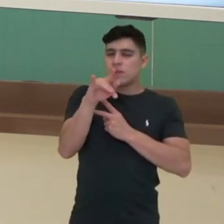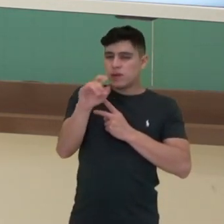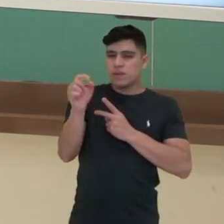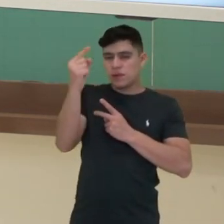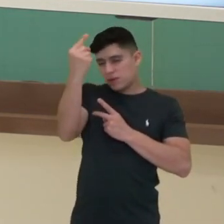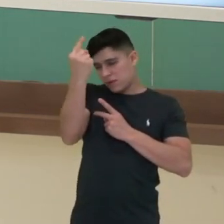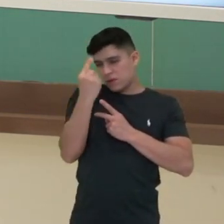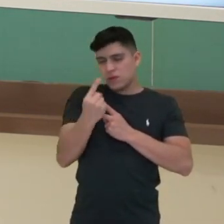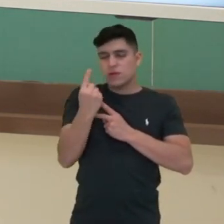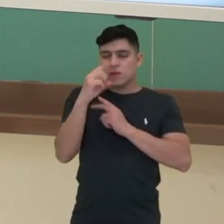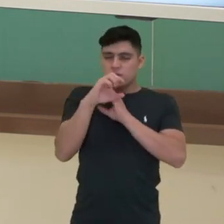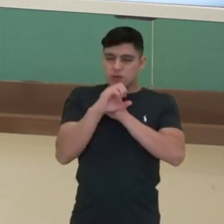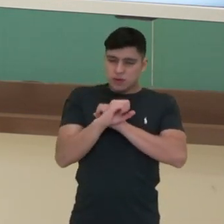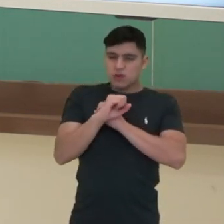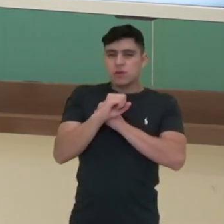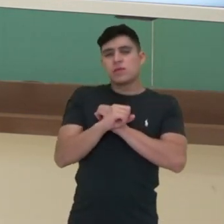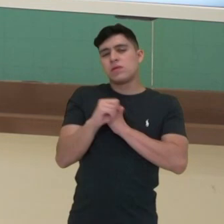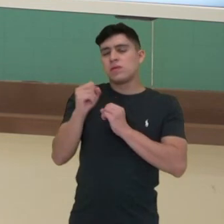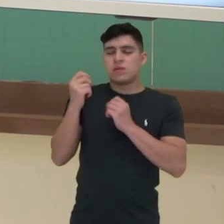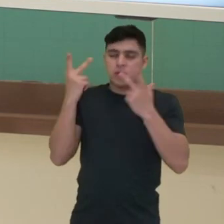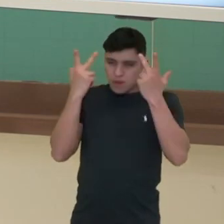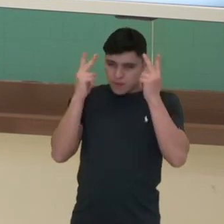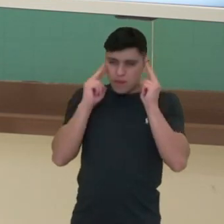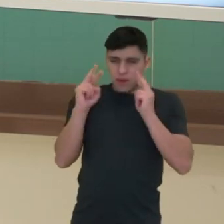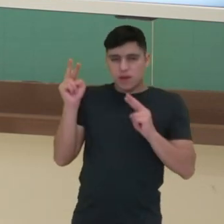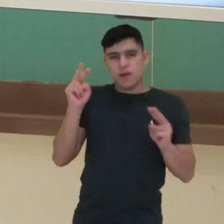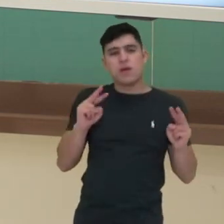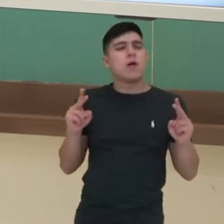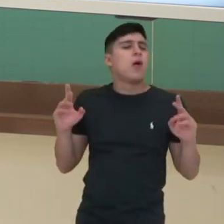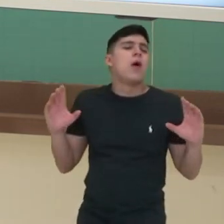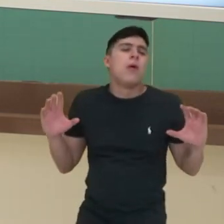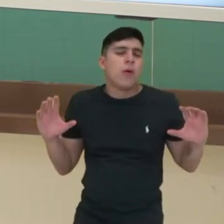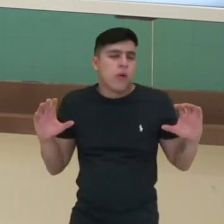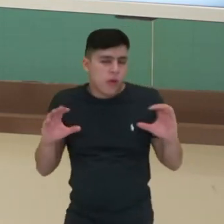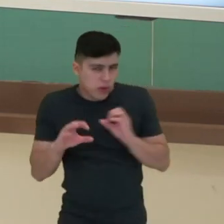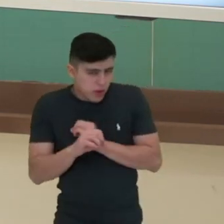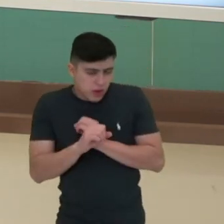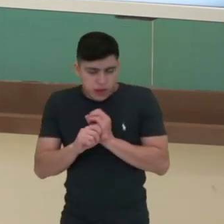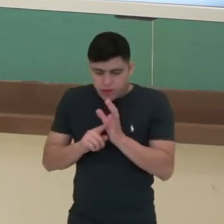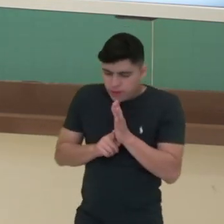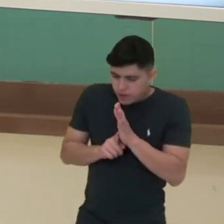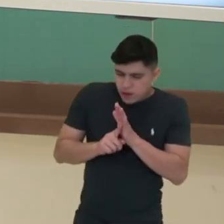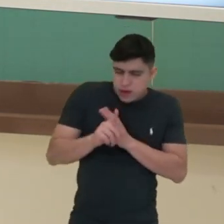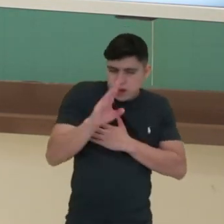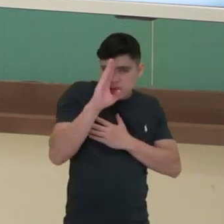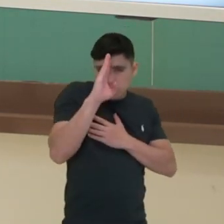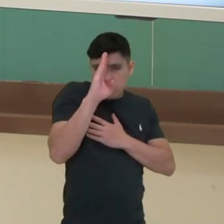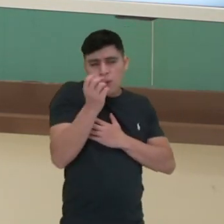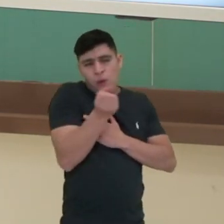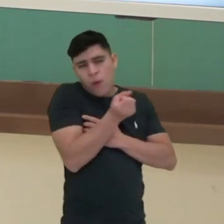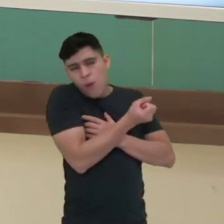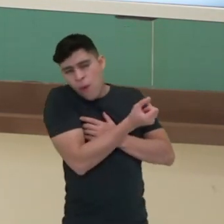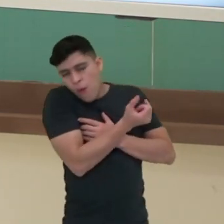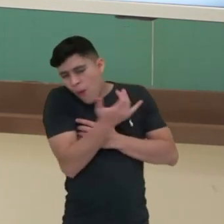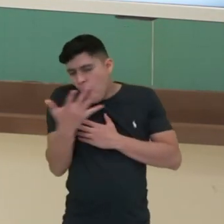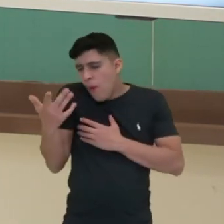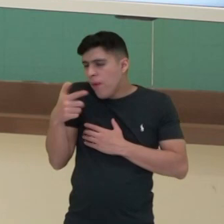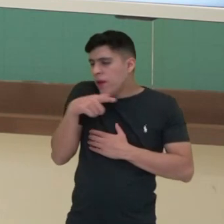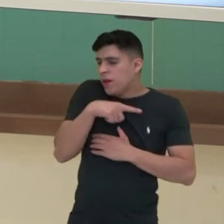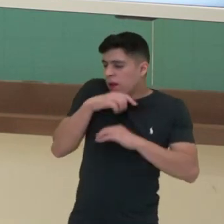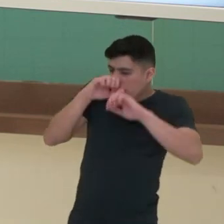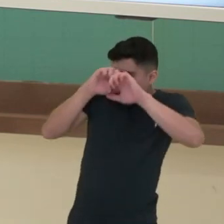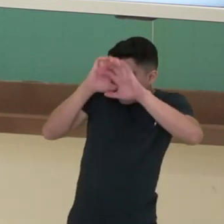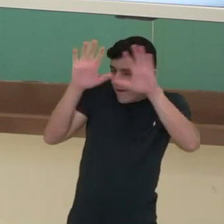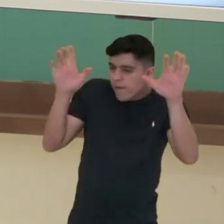1 escuro e divisão normal, tá? Então, como a pergunta central do problema, quantos teriam olhos